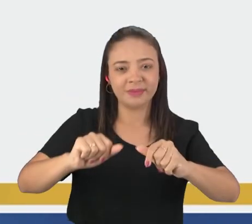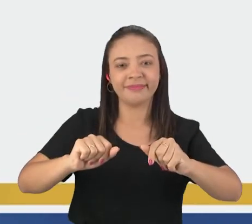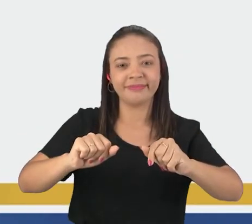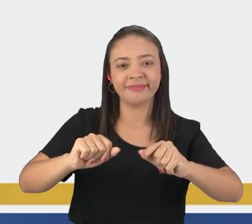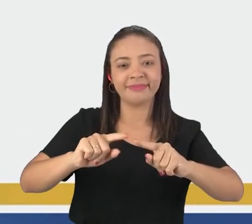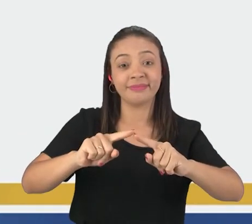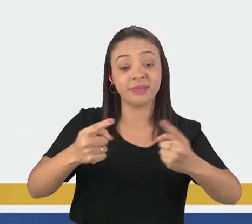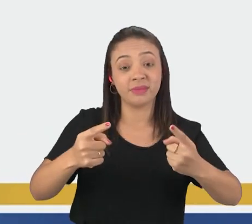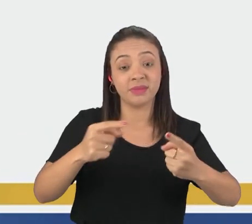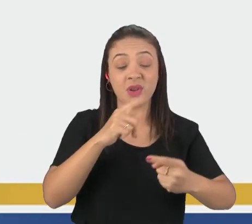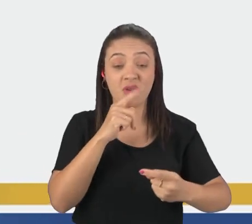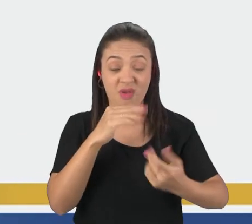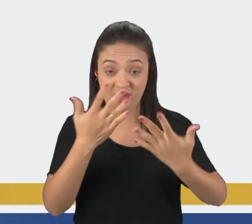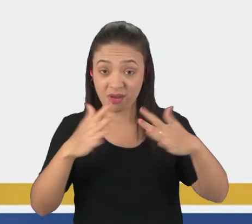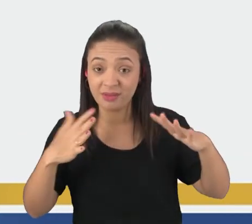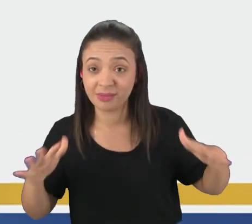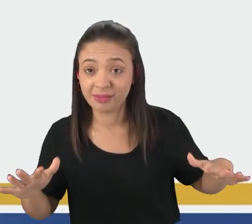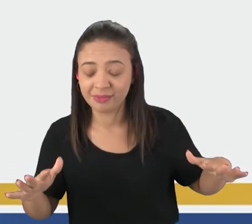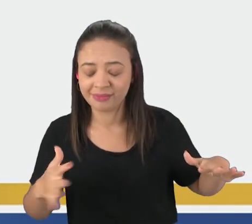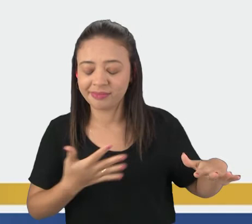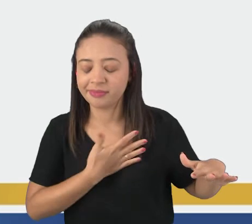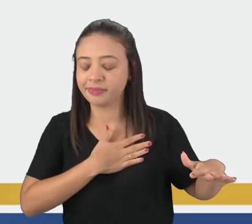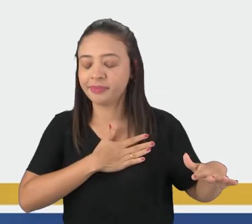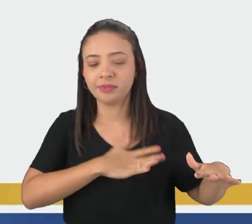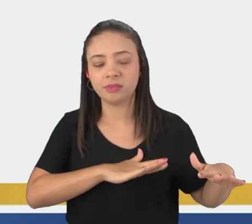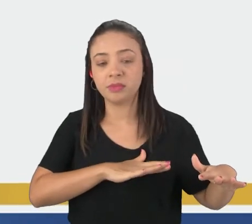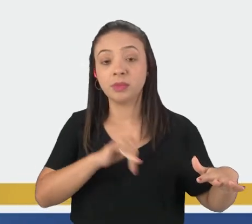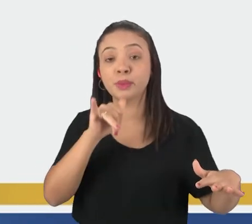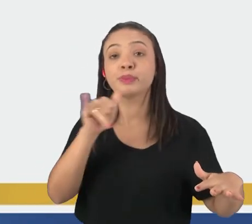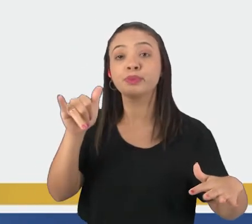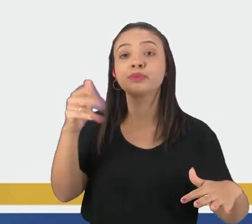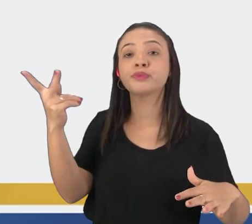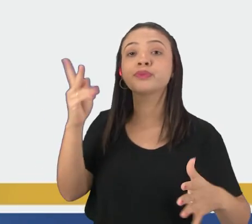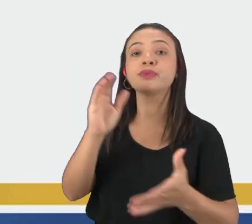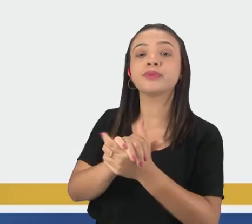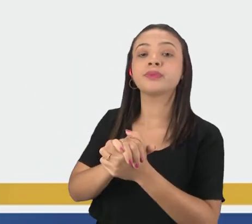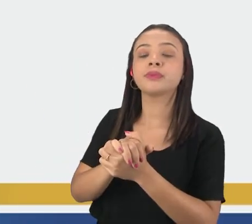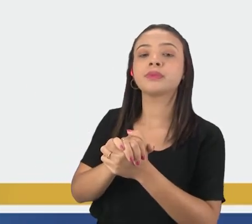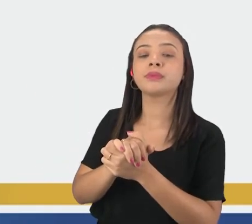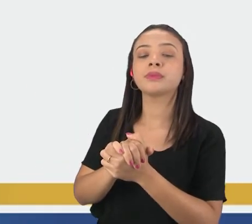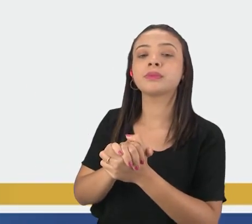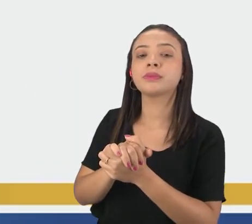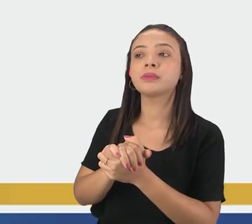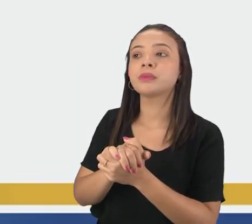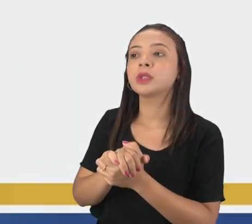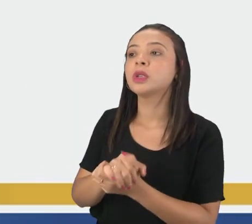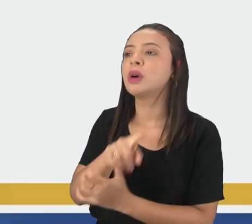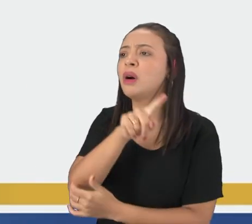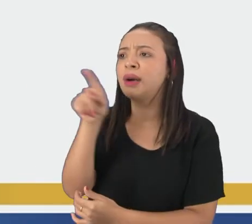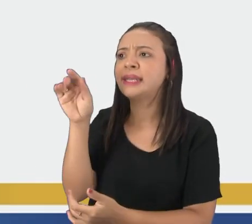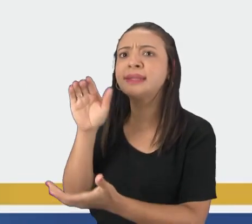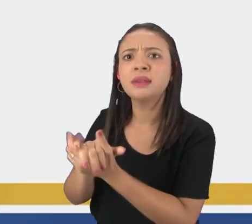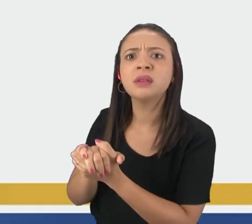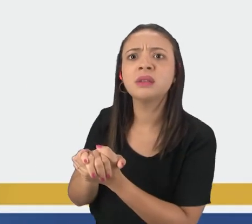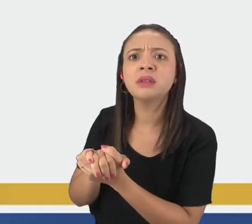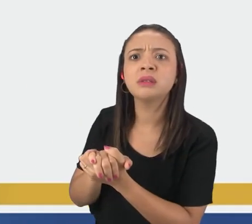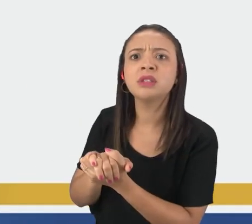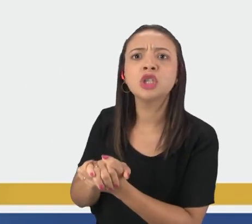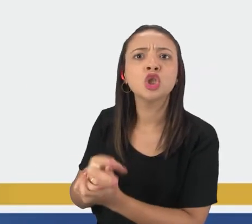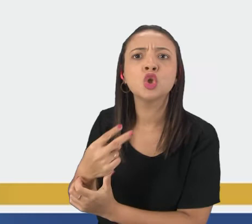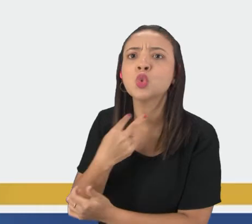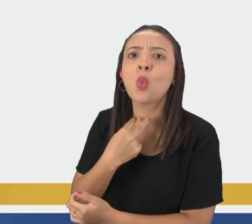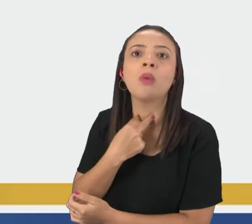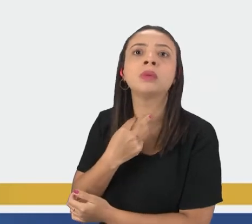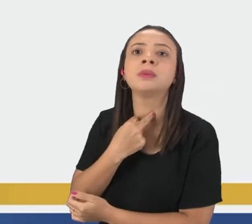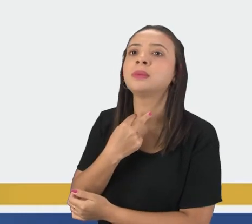Mas o mar não gostou e avisou aos noivos: o casamento de vocês não